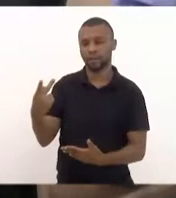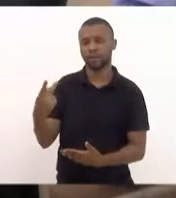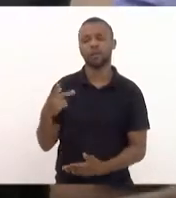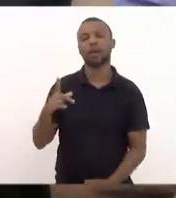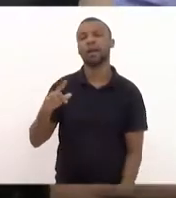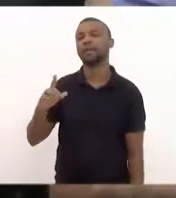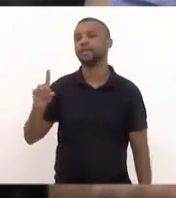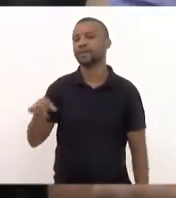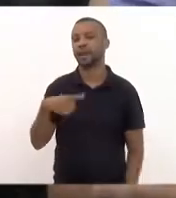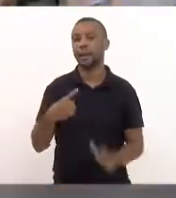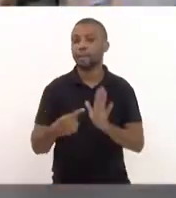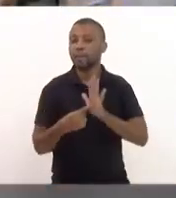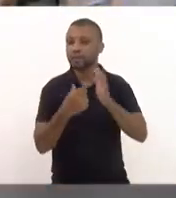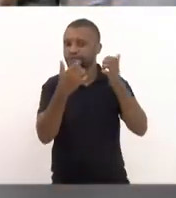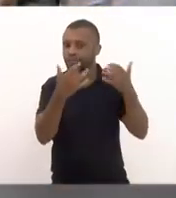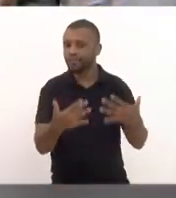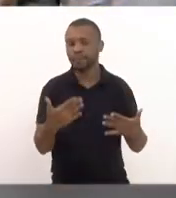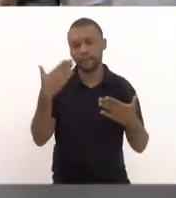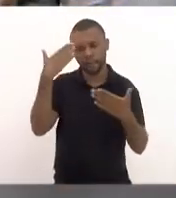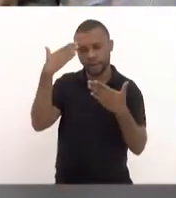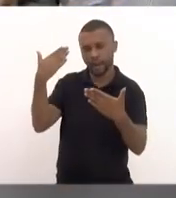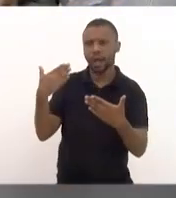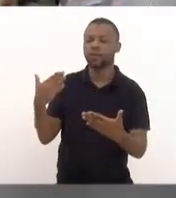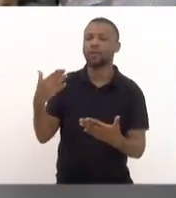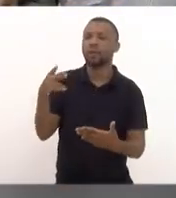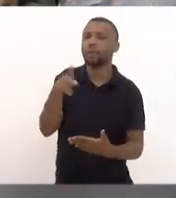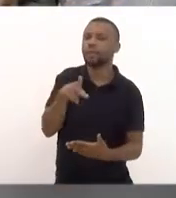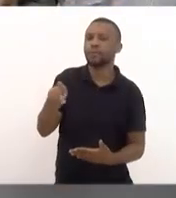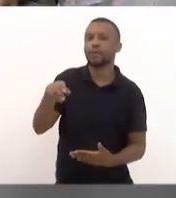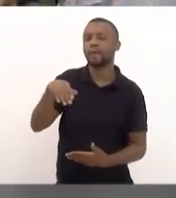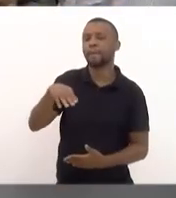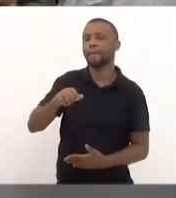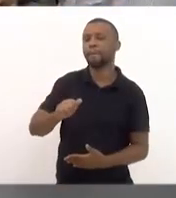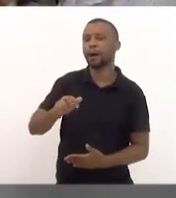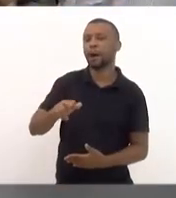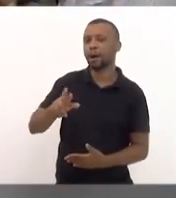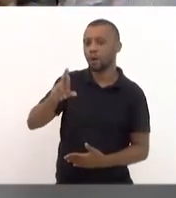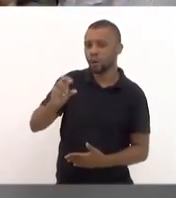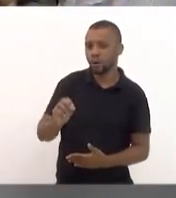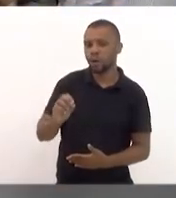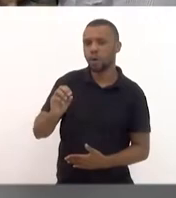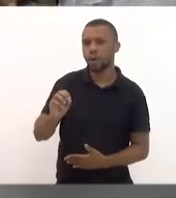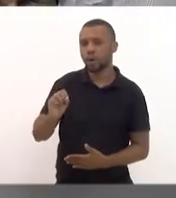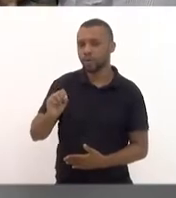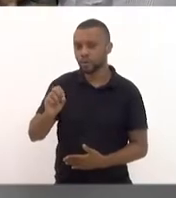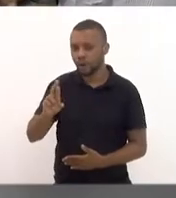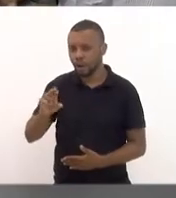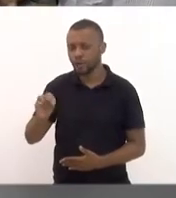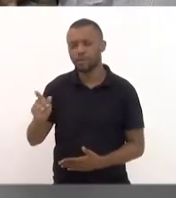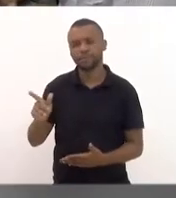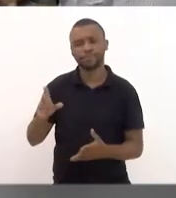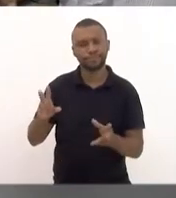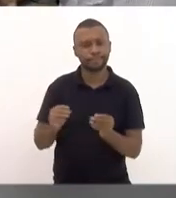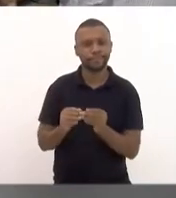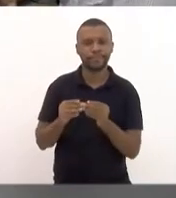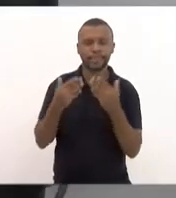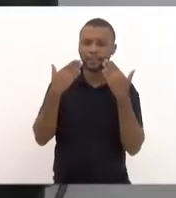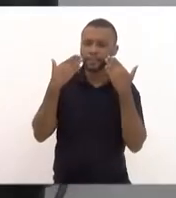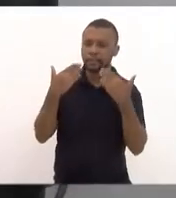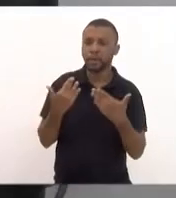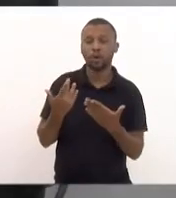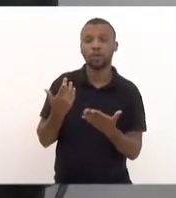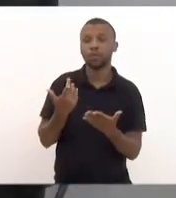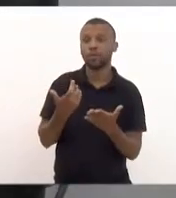vocês. Obrigado, professor Mauro Osório. Obrigado, Lídia, aí pela participação, por essa apresentação. Olha, no setor do petróleo, o Rio de Janeiro